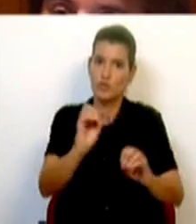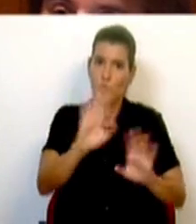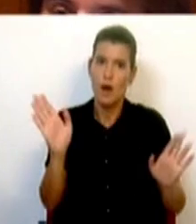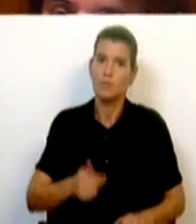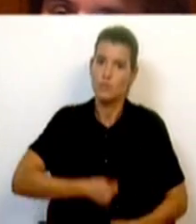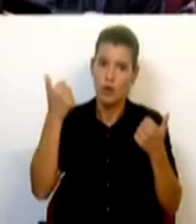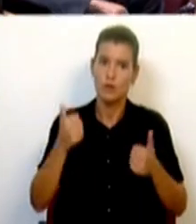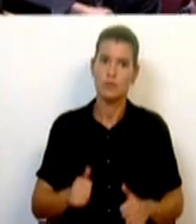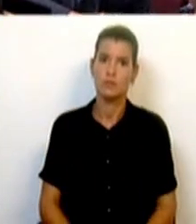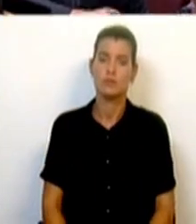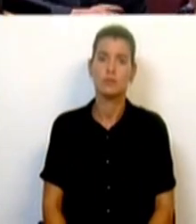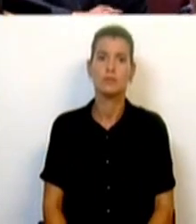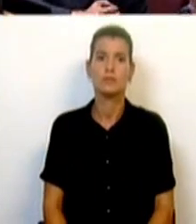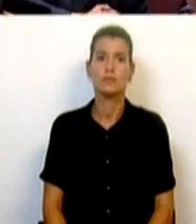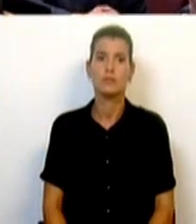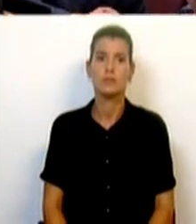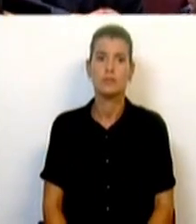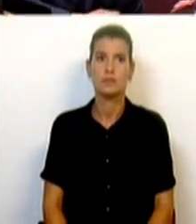melhor.